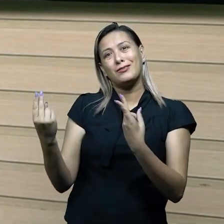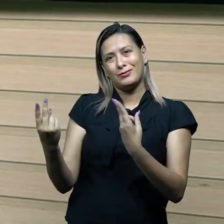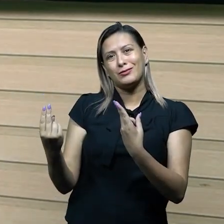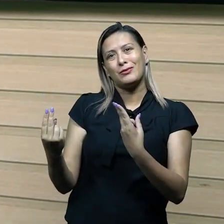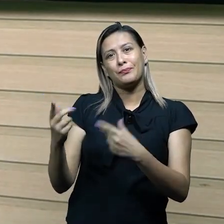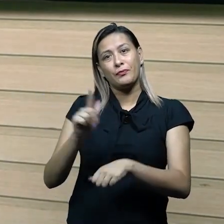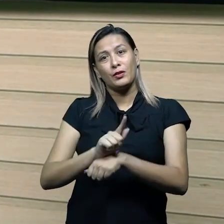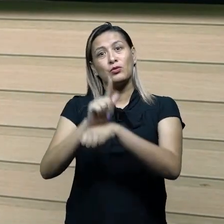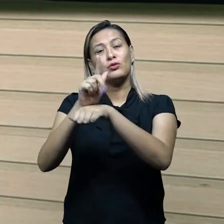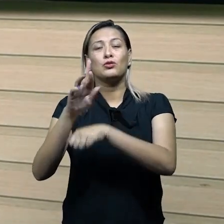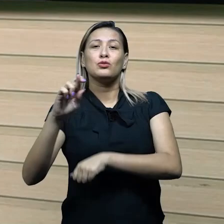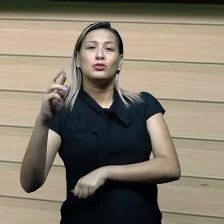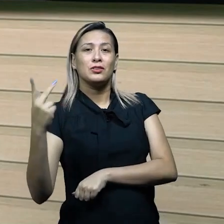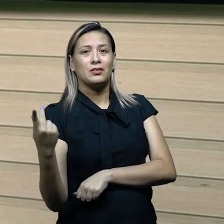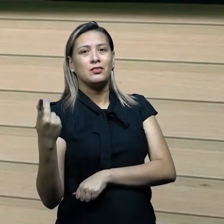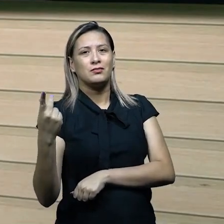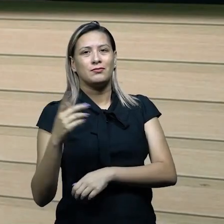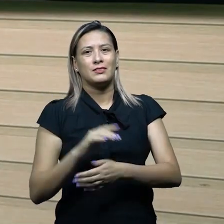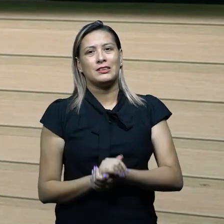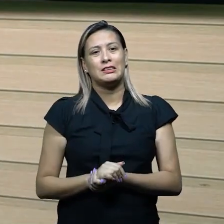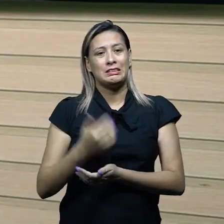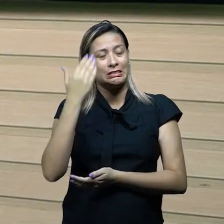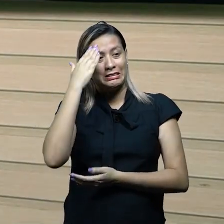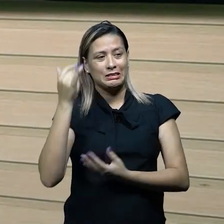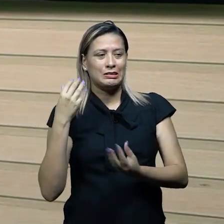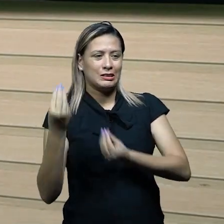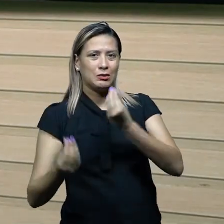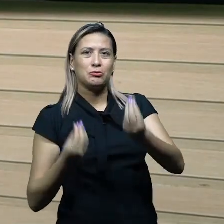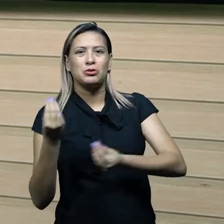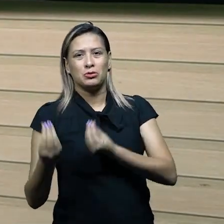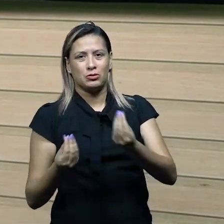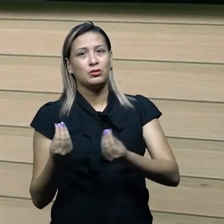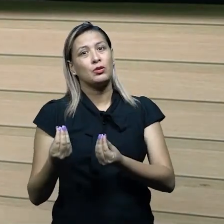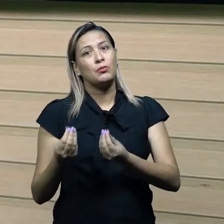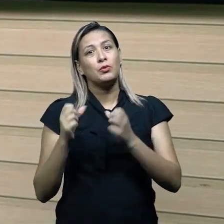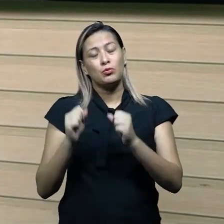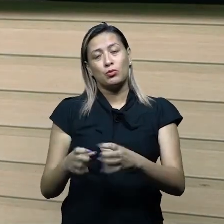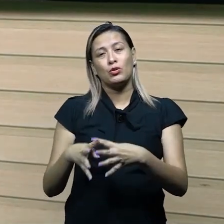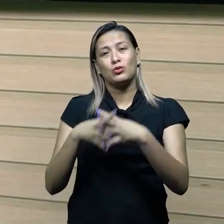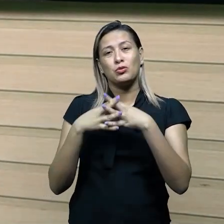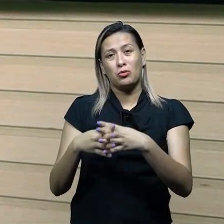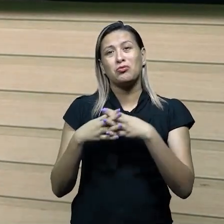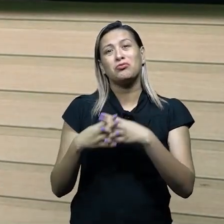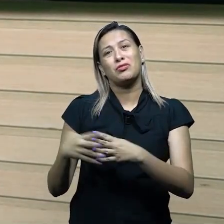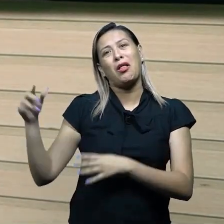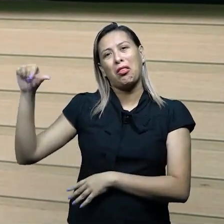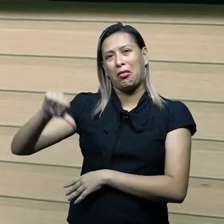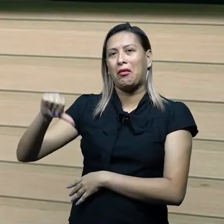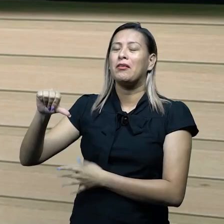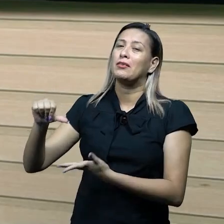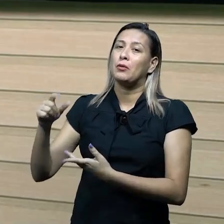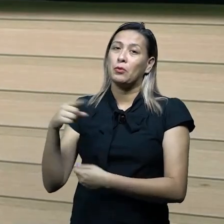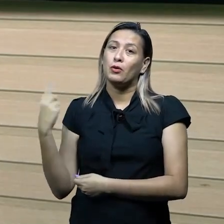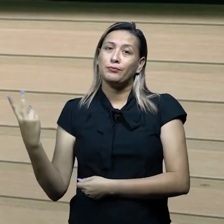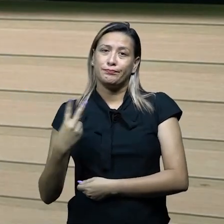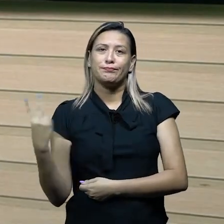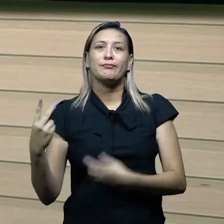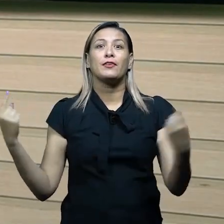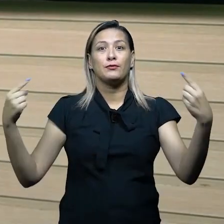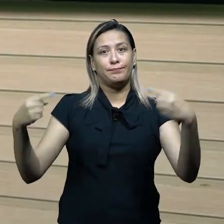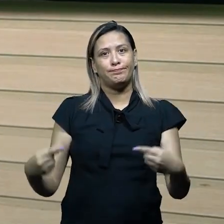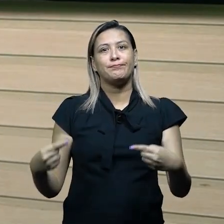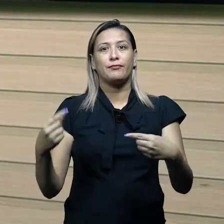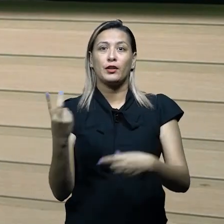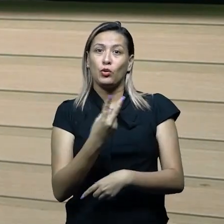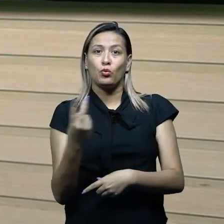se o gestor de RH ele não tiver um talento para gerir essa situação, pode virar um conflito negativo. Porque a gente vai virar um concorrente. Eu quero a